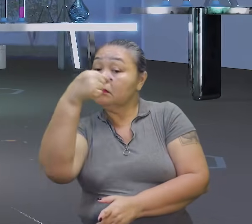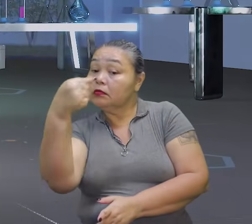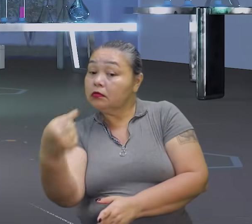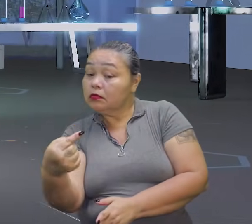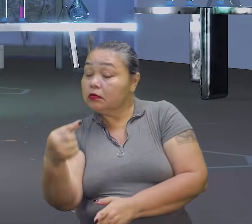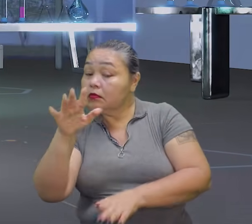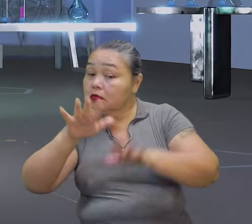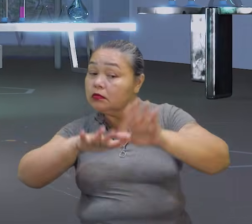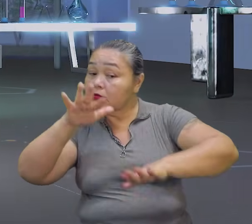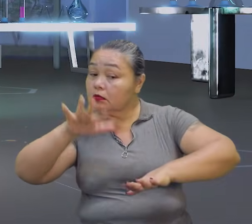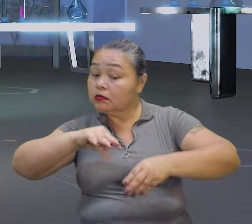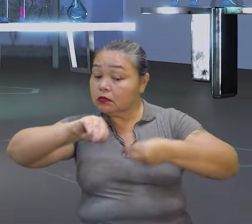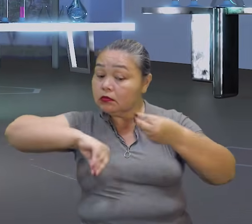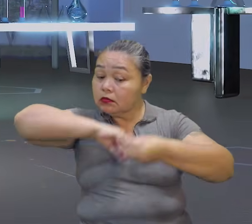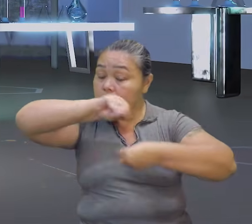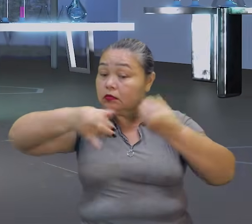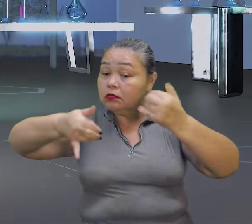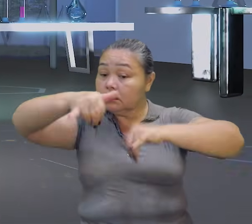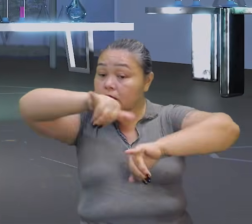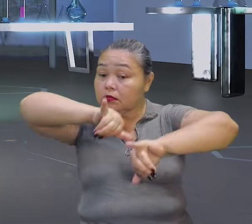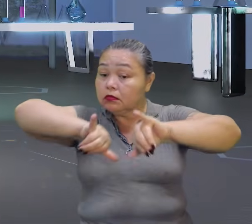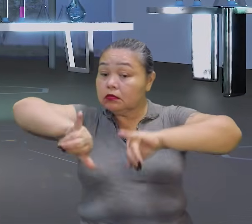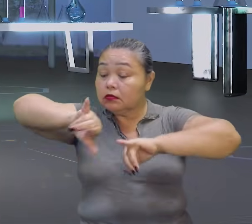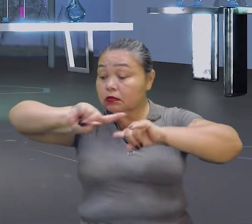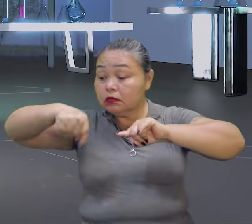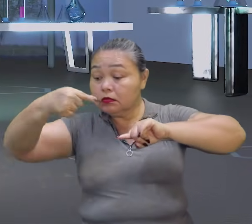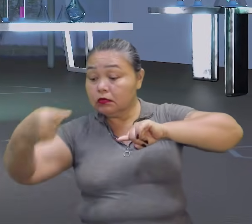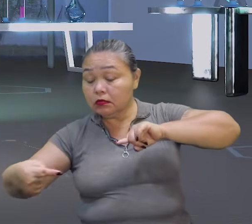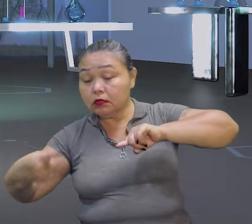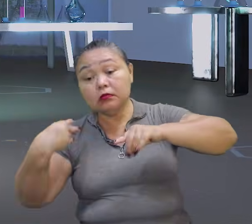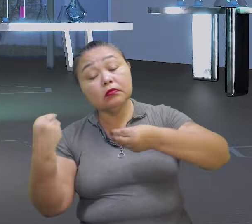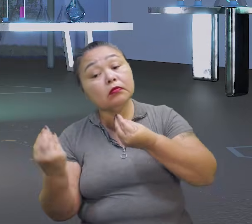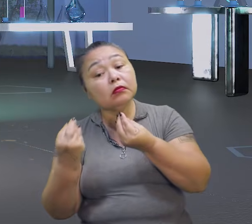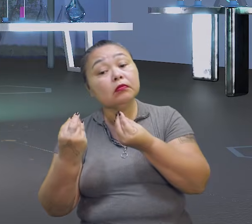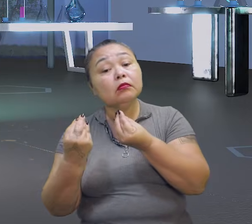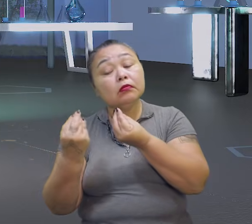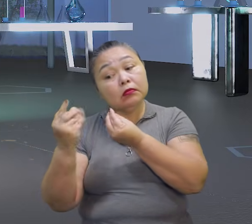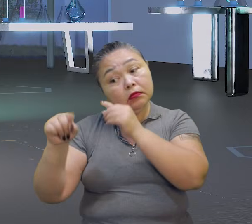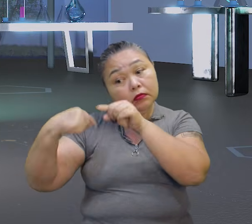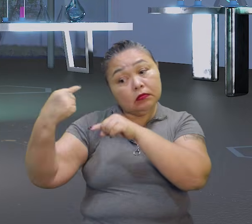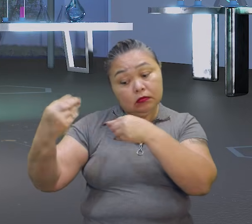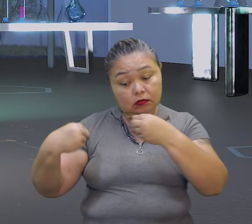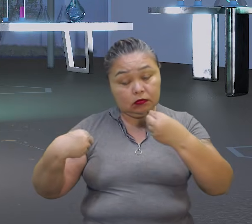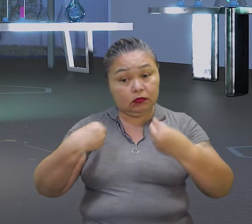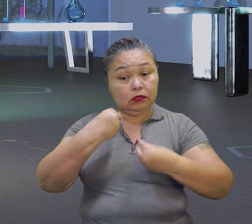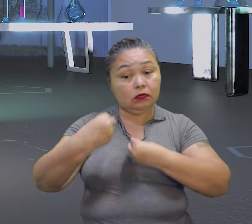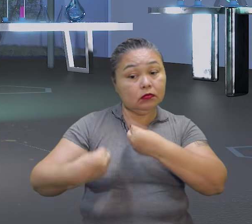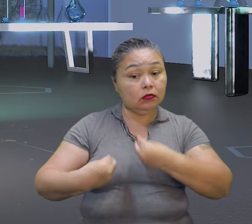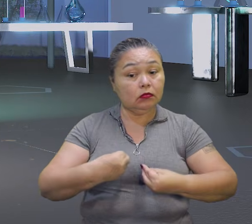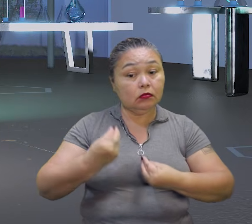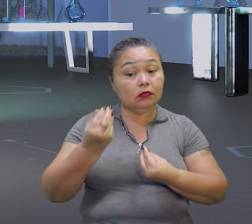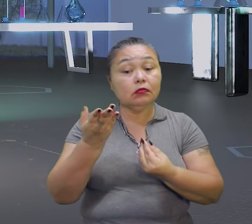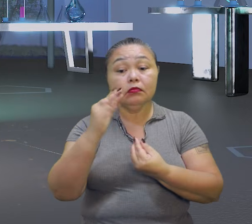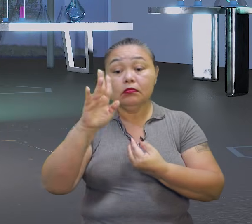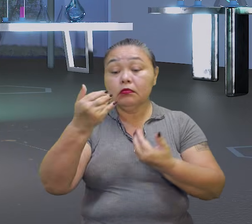vamos ver algumas reações químicas e como que essas funções se comportam no nosso organismo